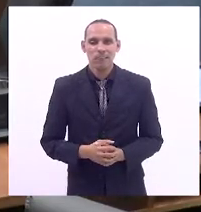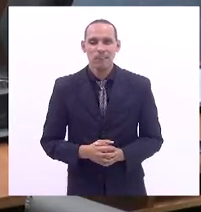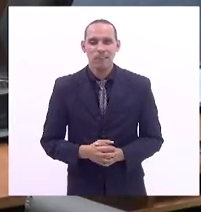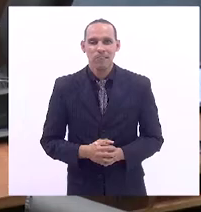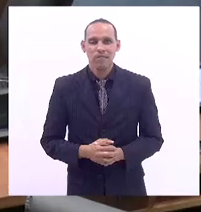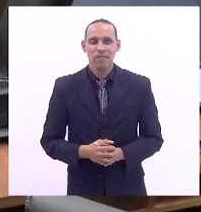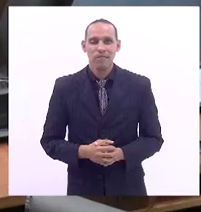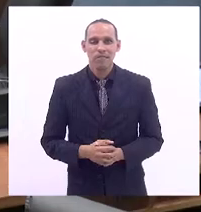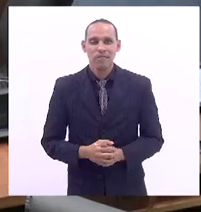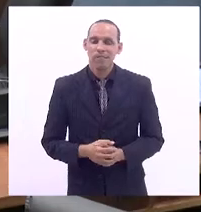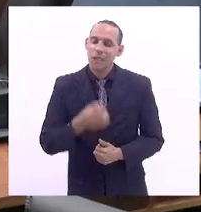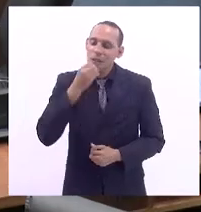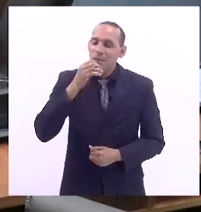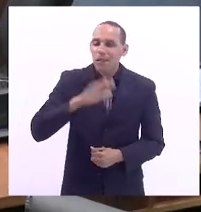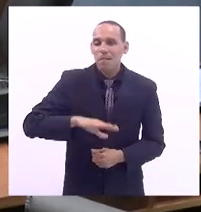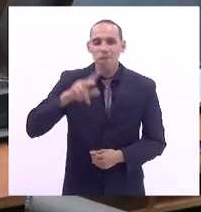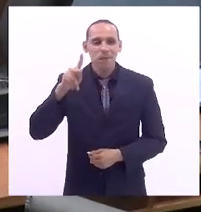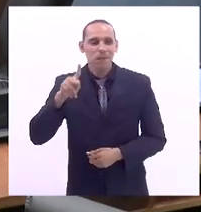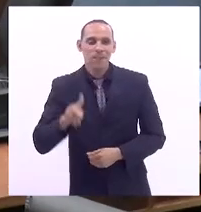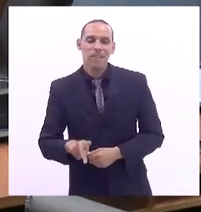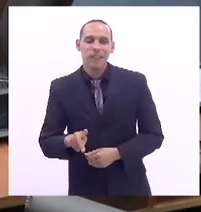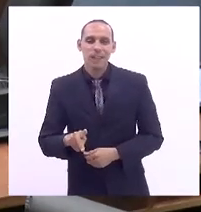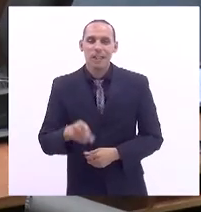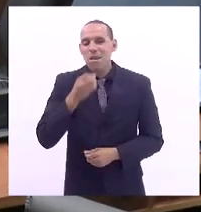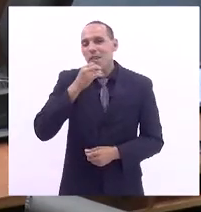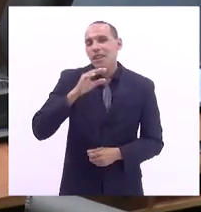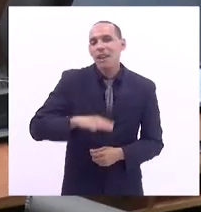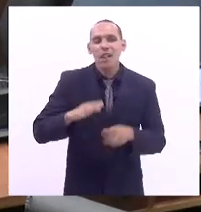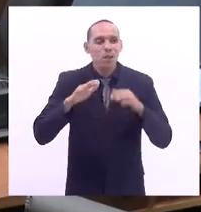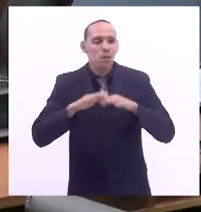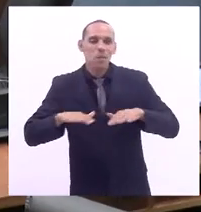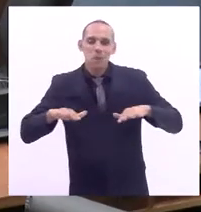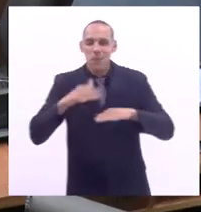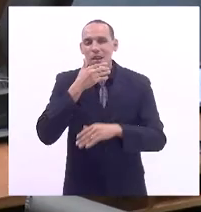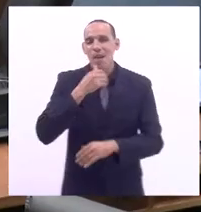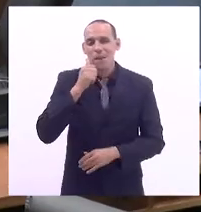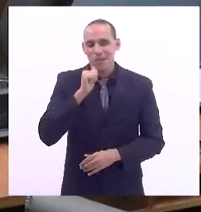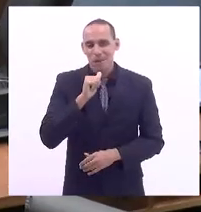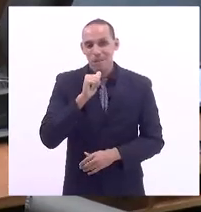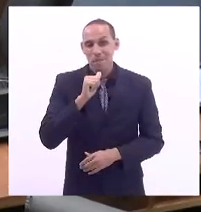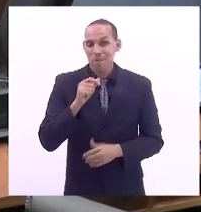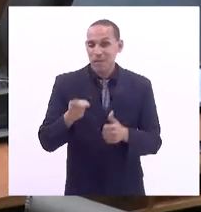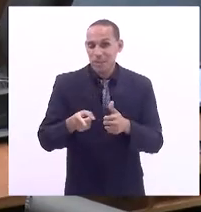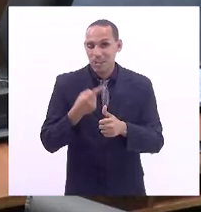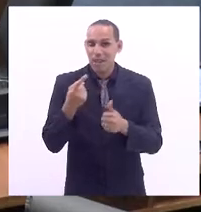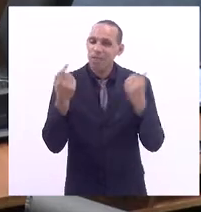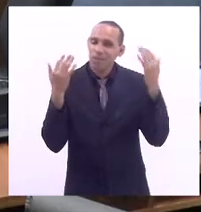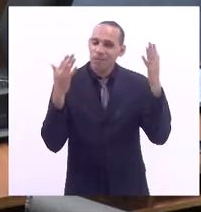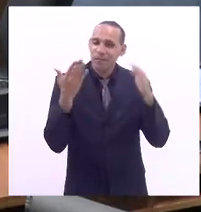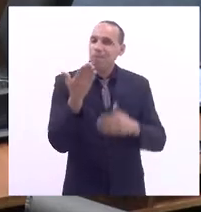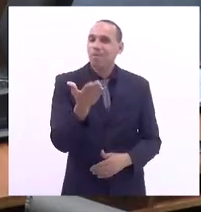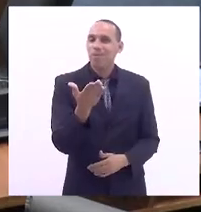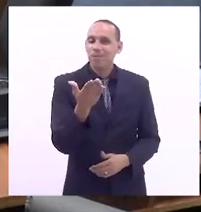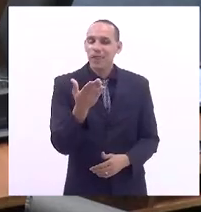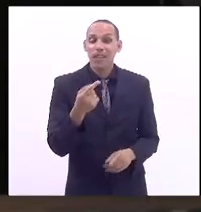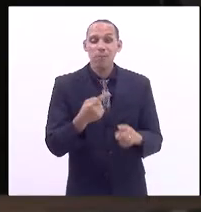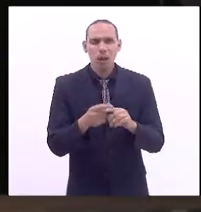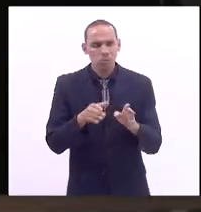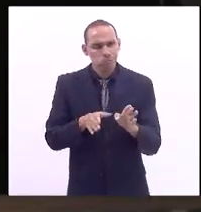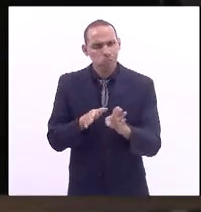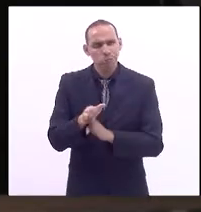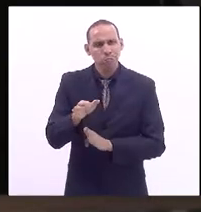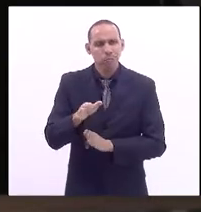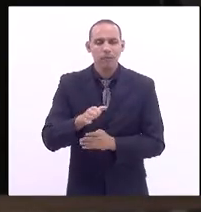Oi boa tarde Presidente Boa tarde a todos e todas primeiro mais uma vez parabenizar vossa excelência pela